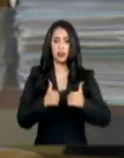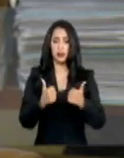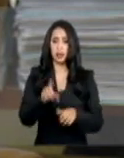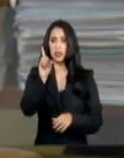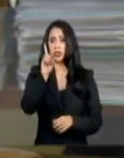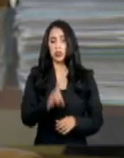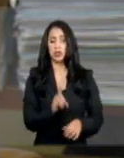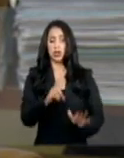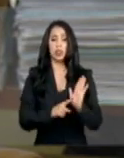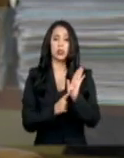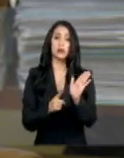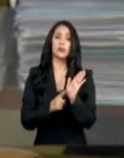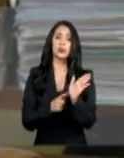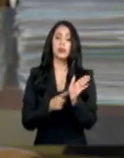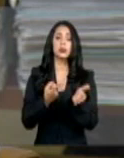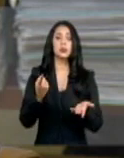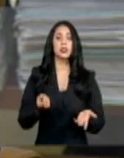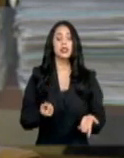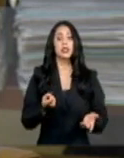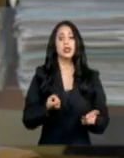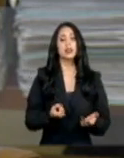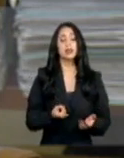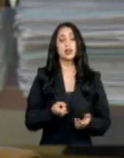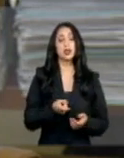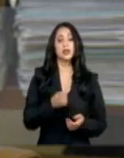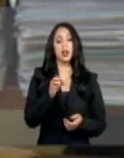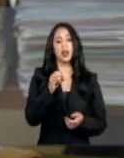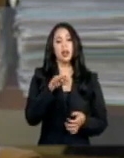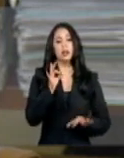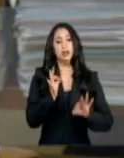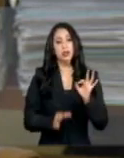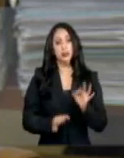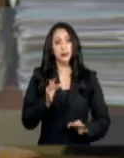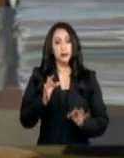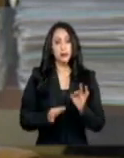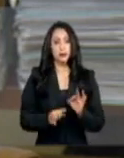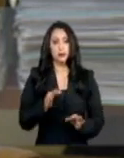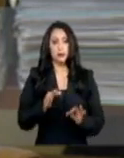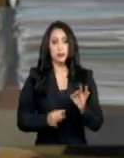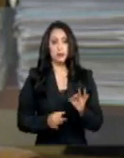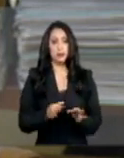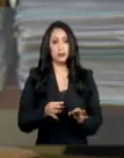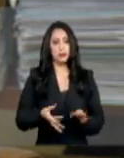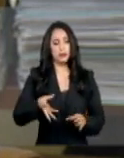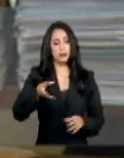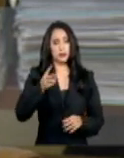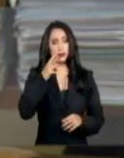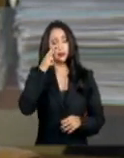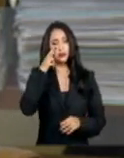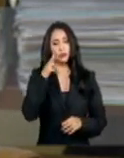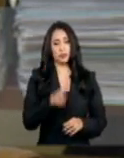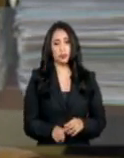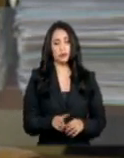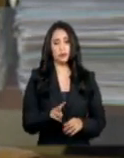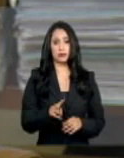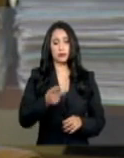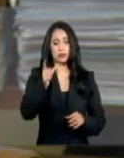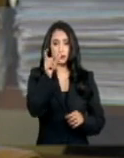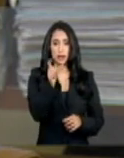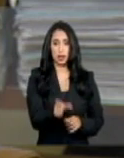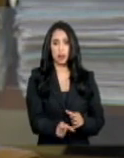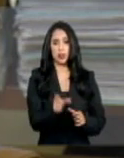como expressiva prorrogativa de ordem jurídica que consiste em reconhecer em favor da pessoa a